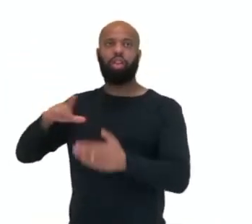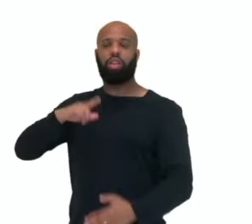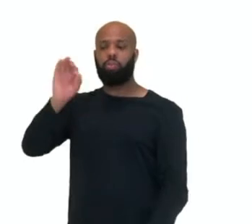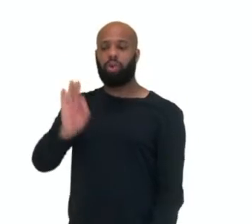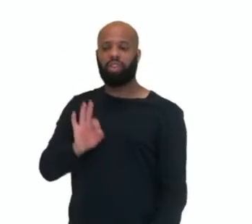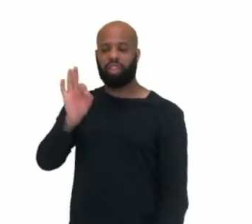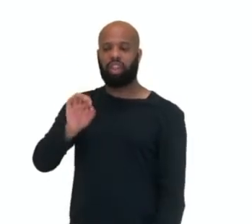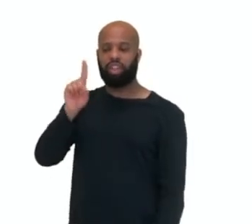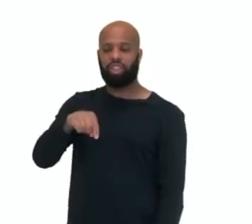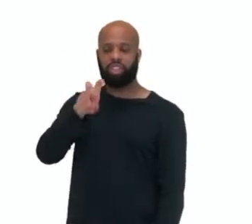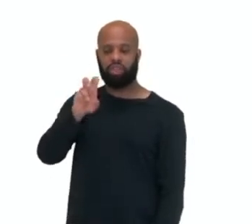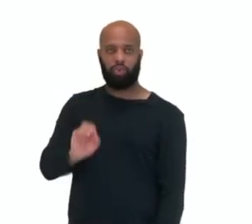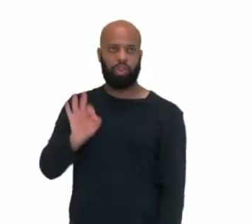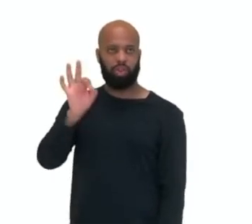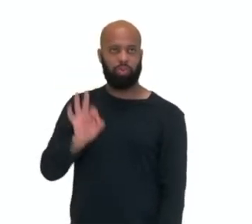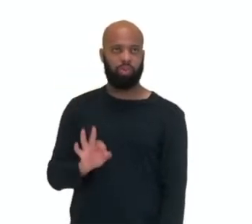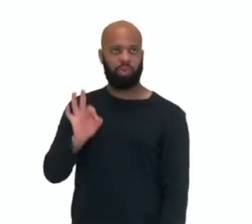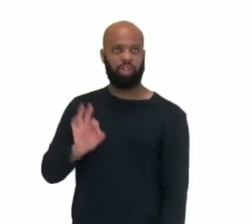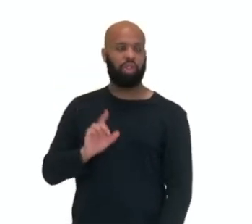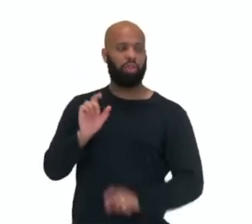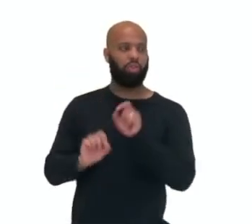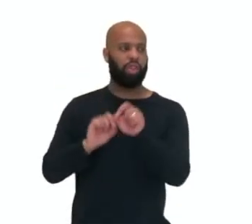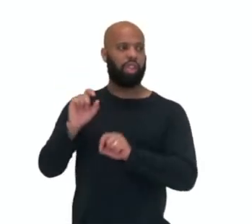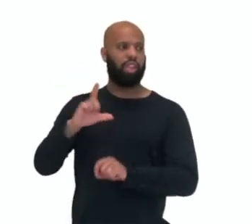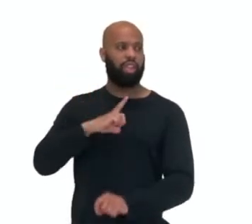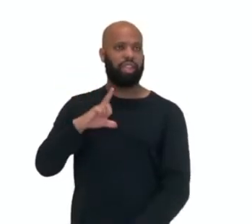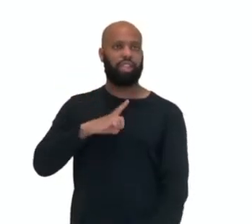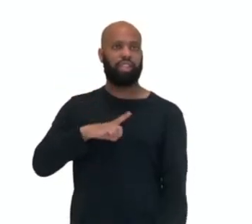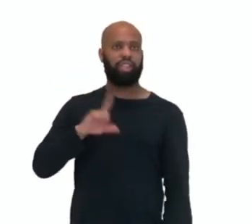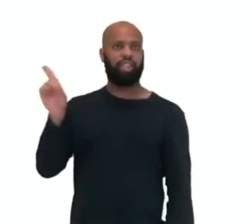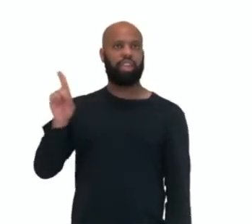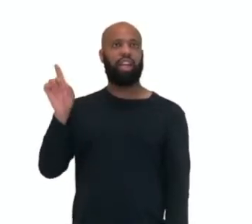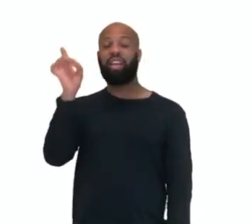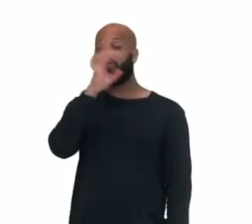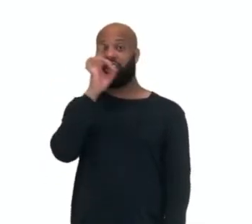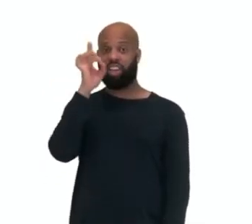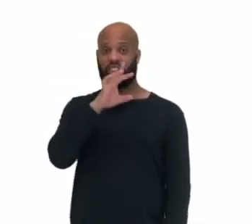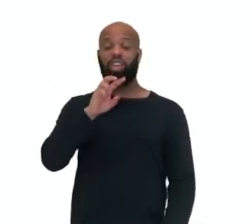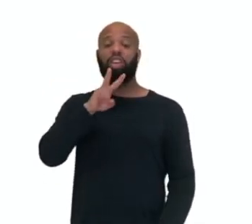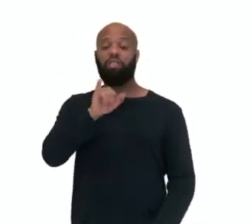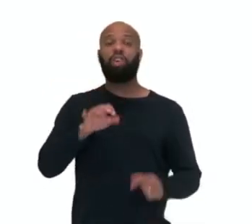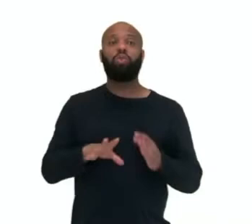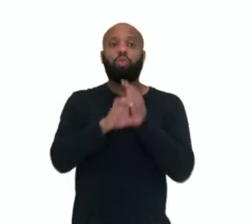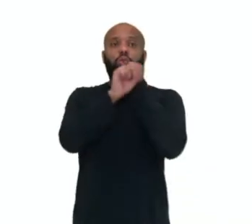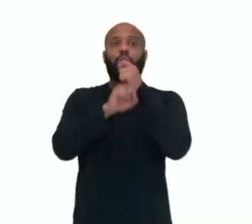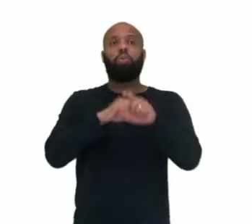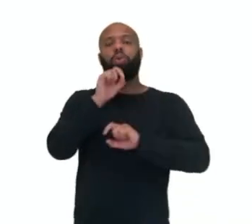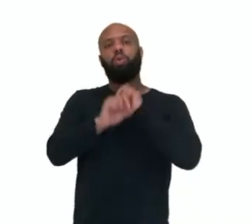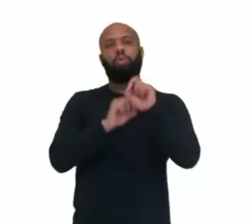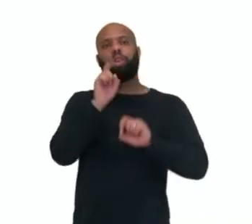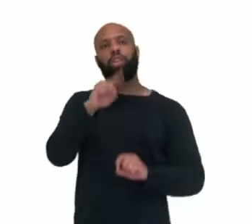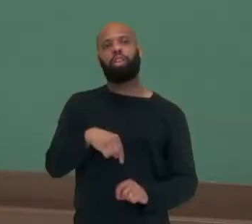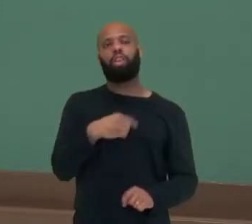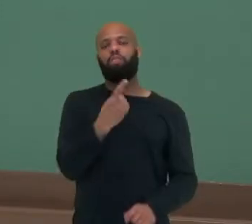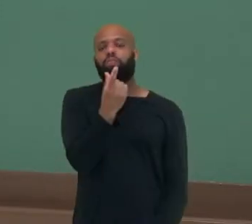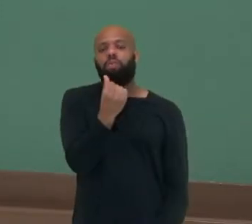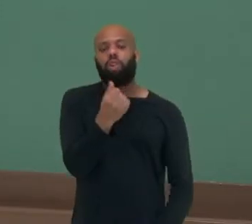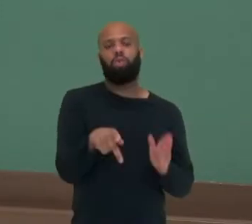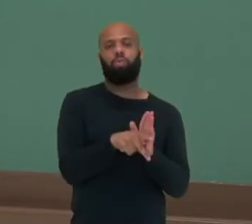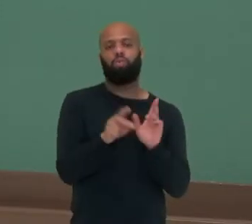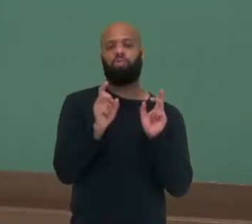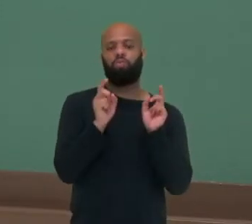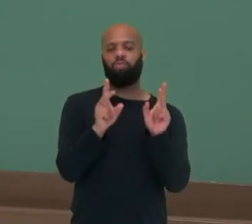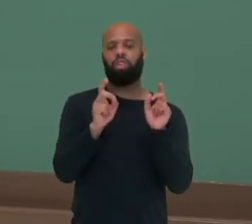que é 50%, que vai ser este valor, e somando os dois vai dar exatamente o valor de